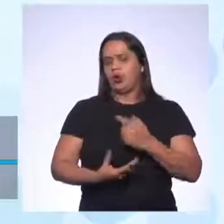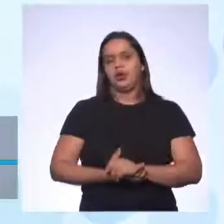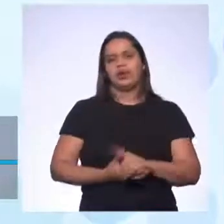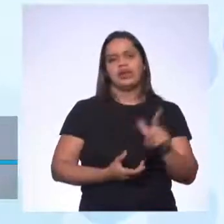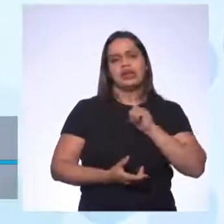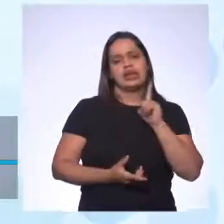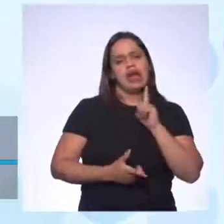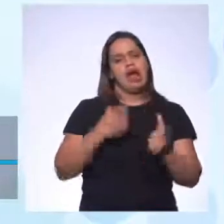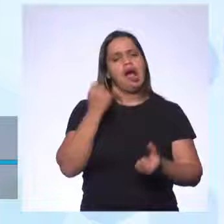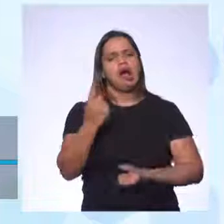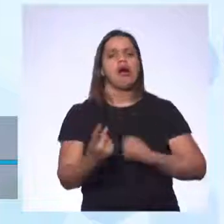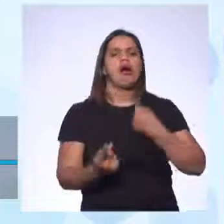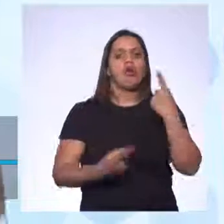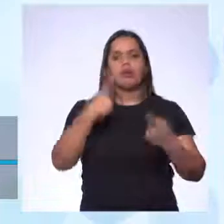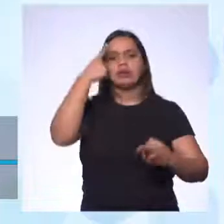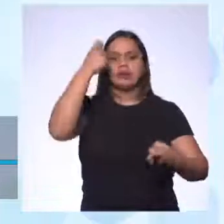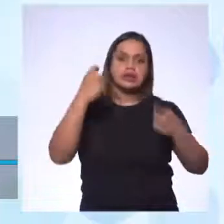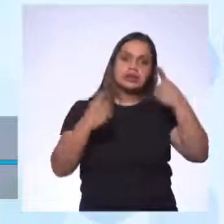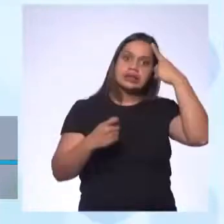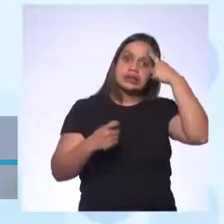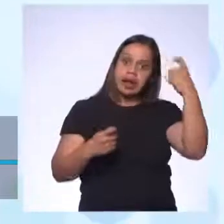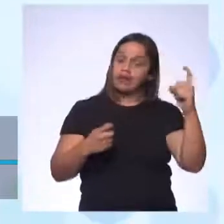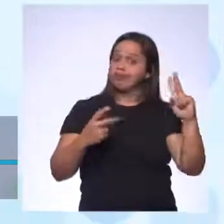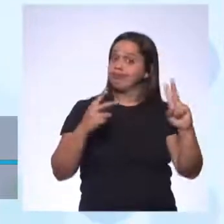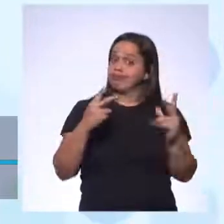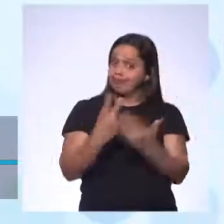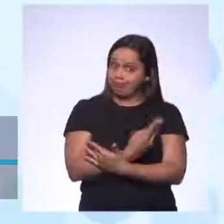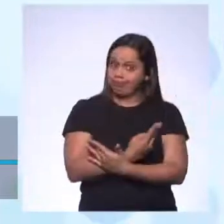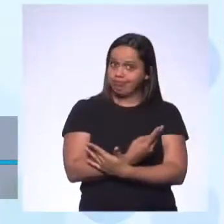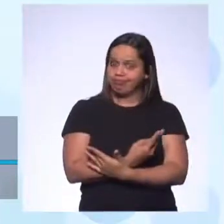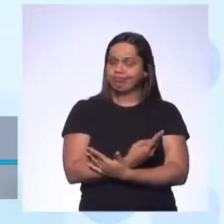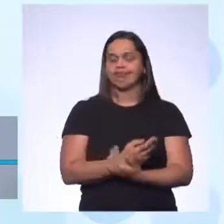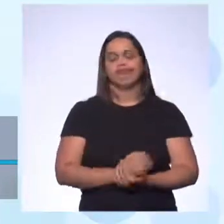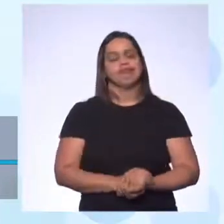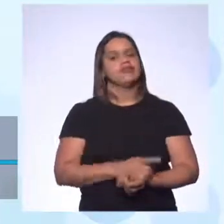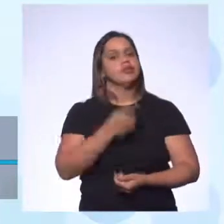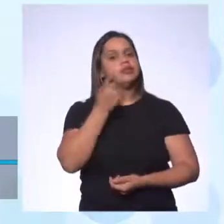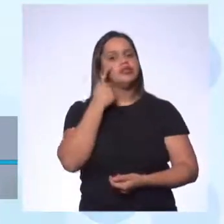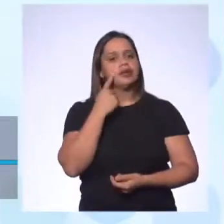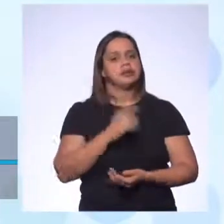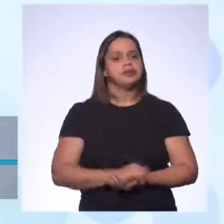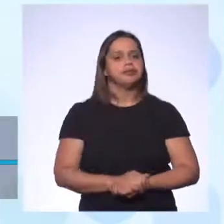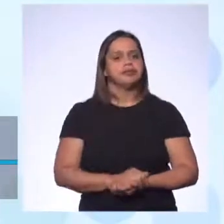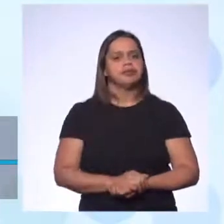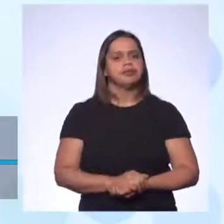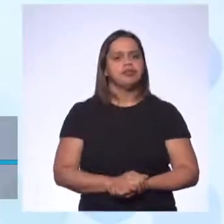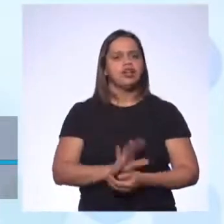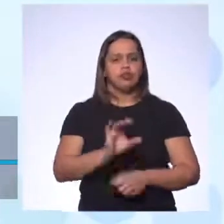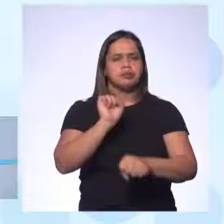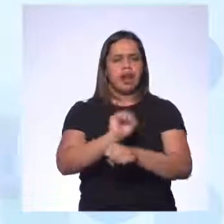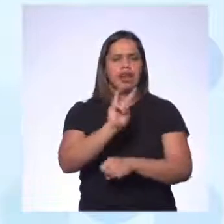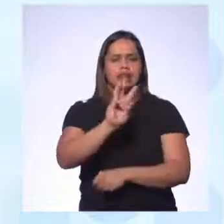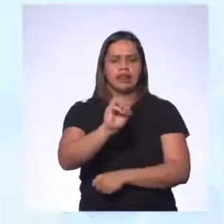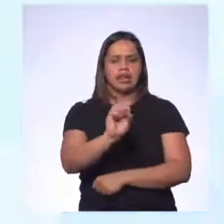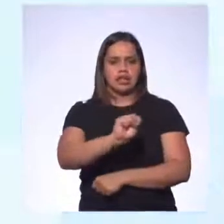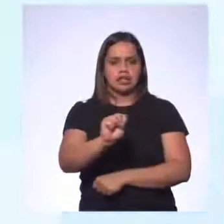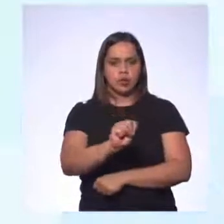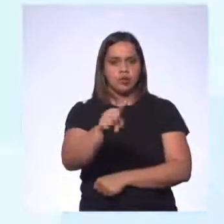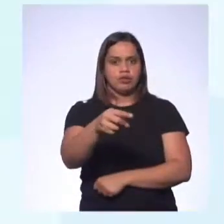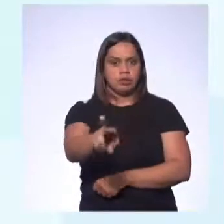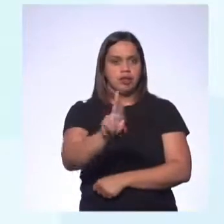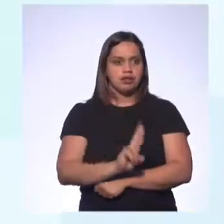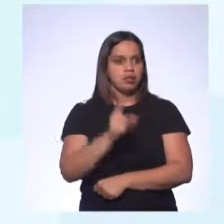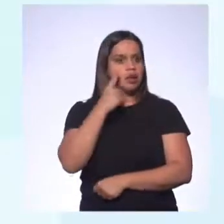tem algumas ideias errôneas, né, sobre algumas coisas. Eu vou deixar aí 30 segundos só para você responder